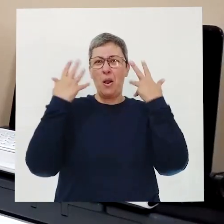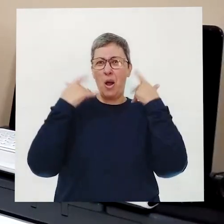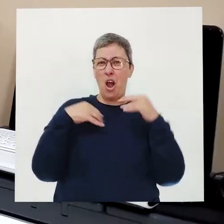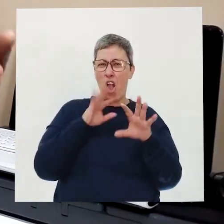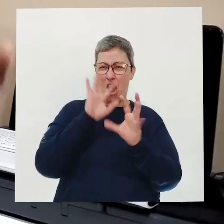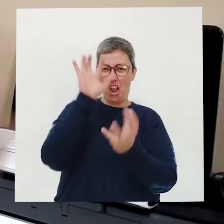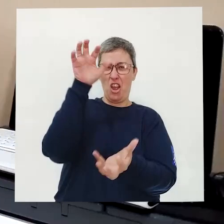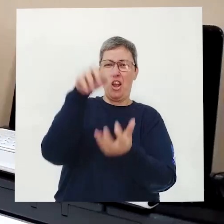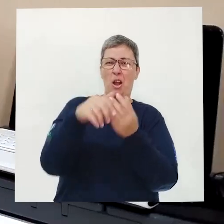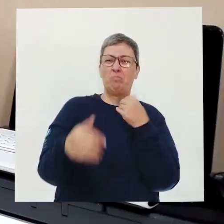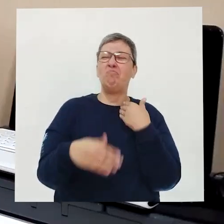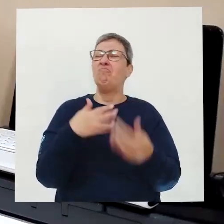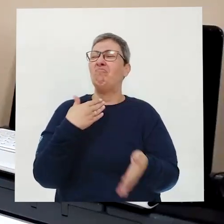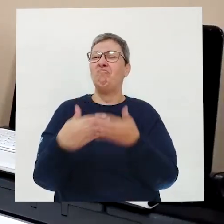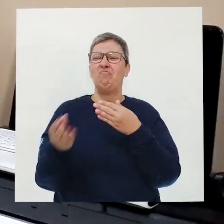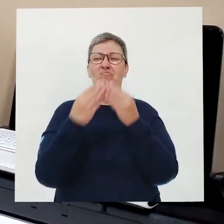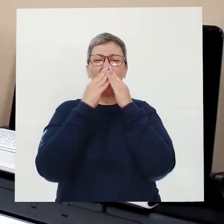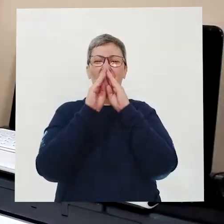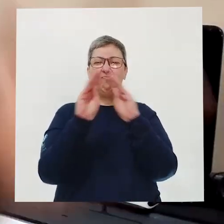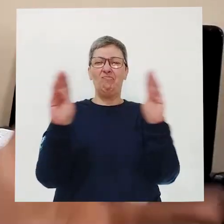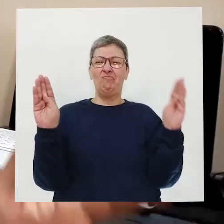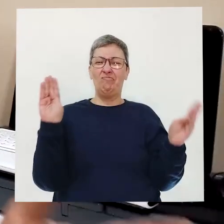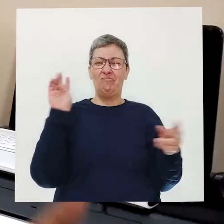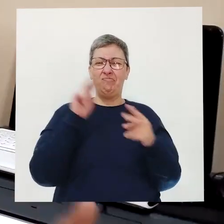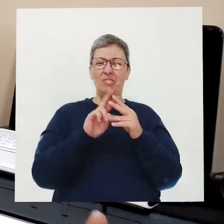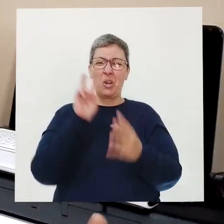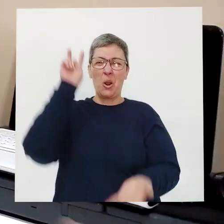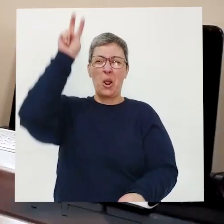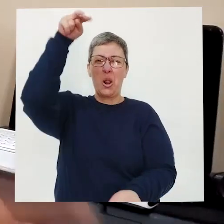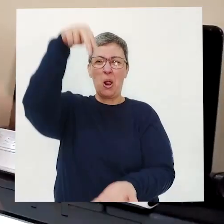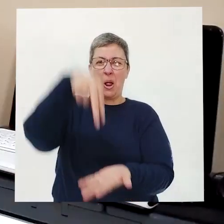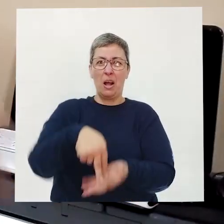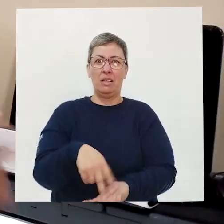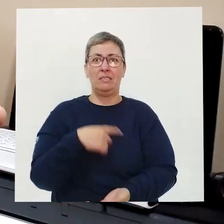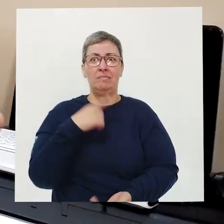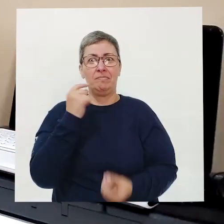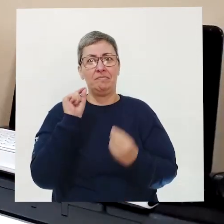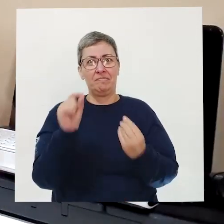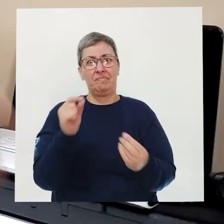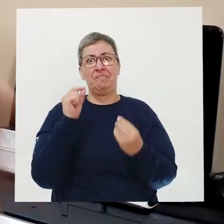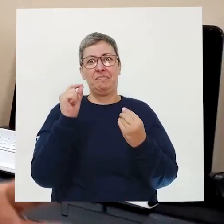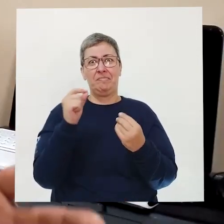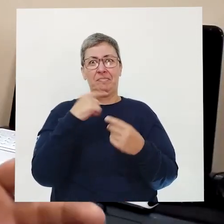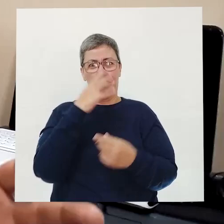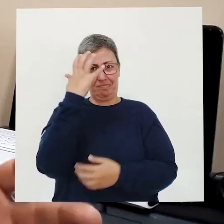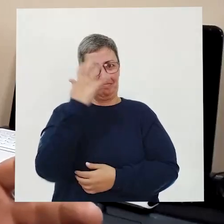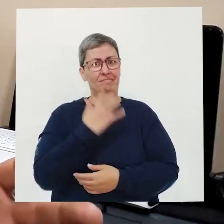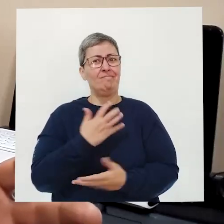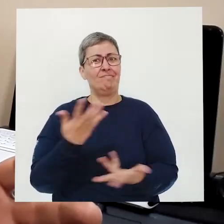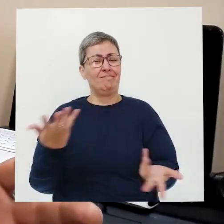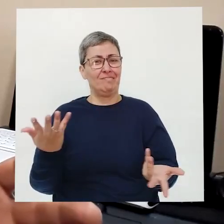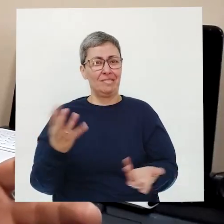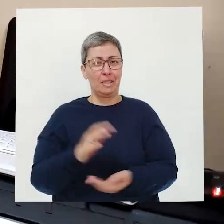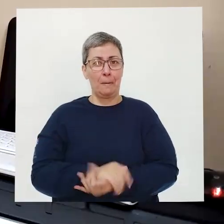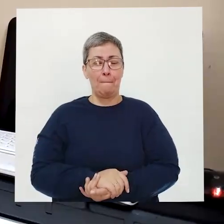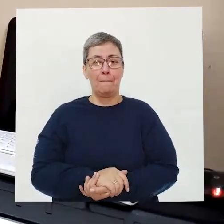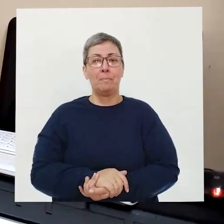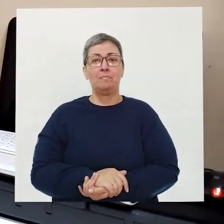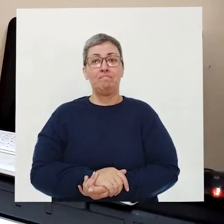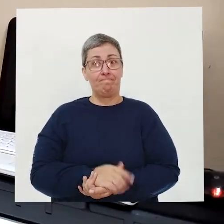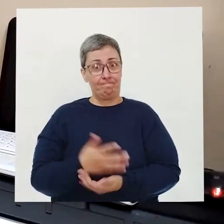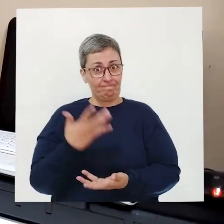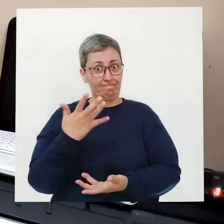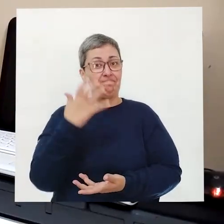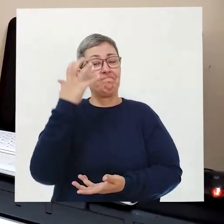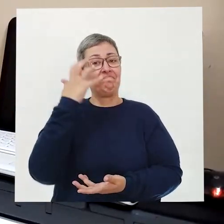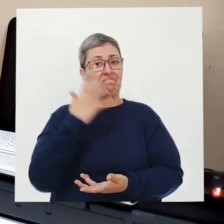animais ferozes, né? E até pularíamos de prédio. Olha que coisa mais séria.